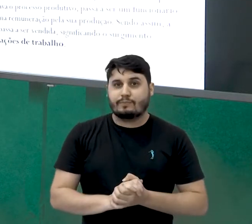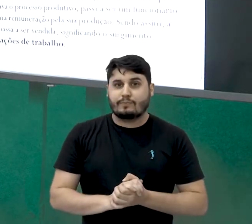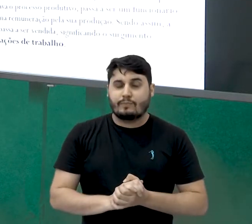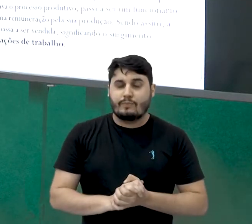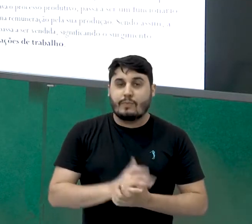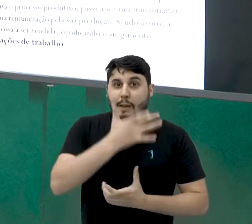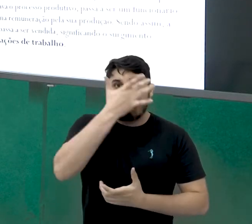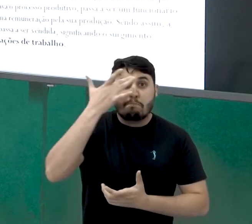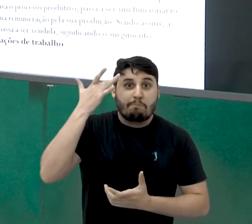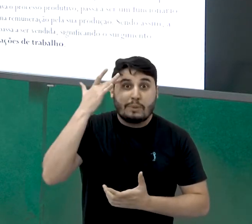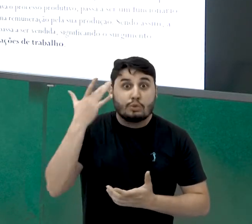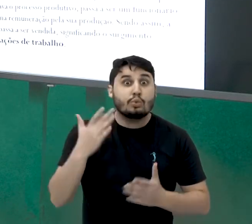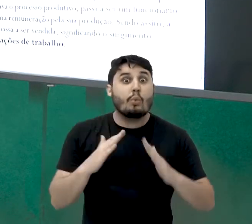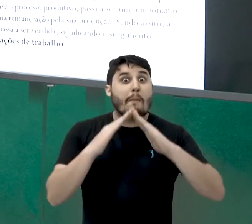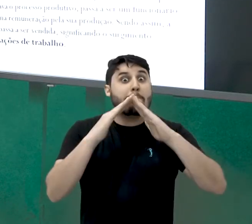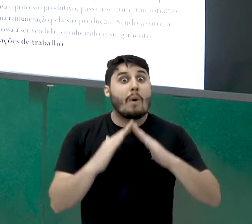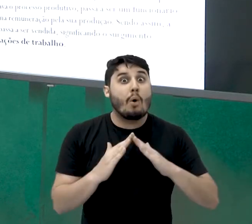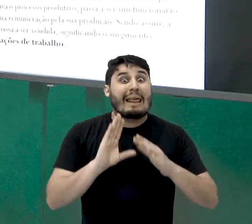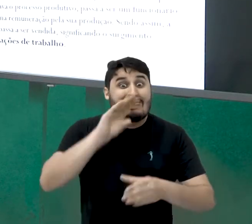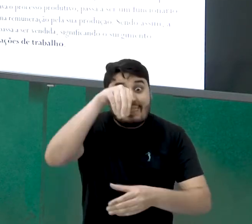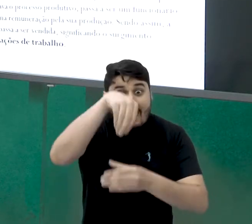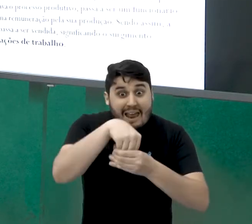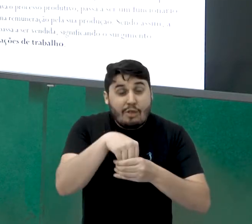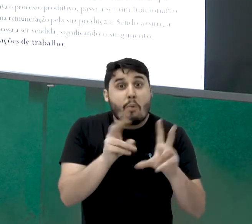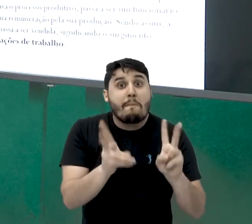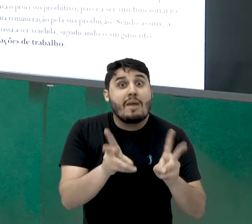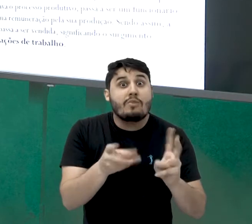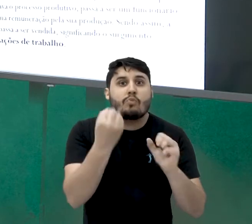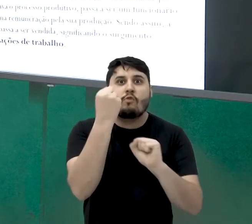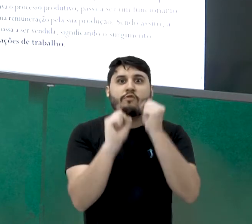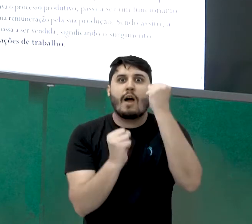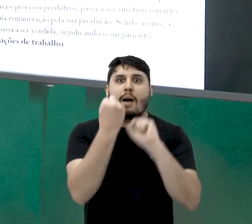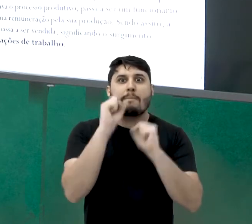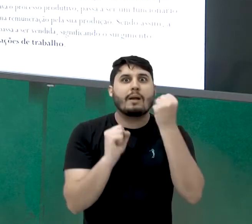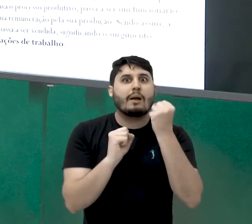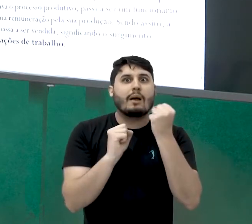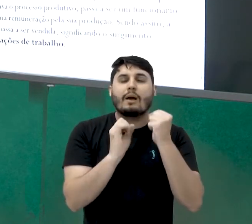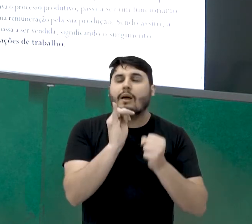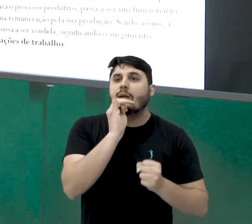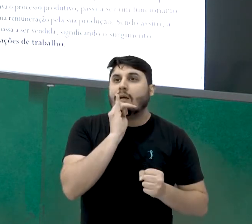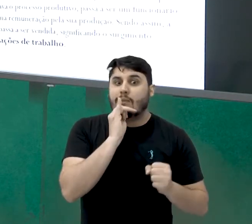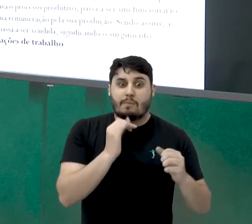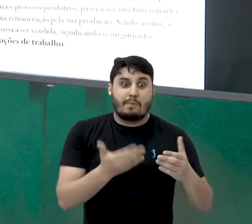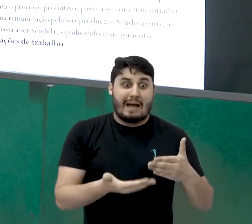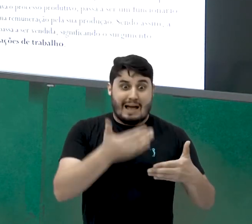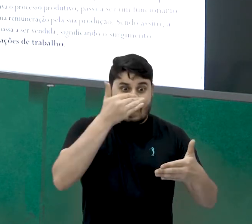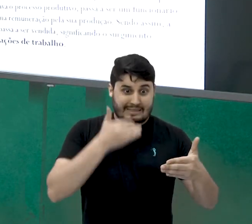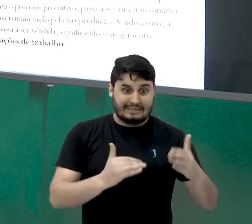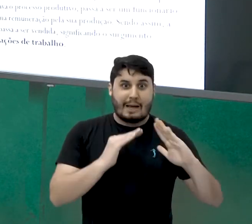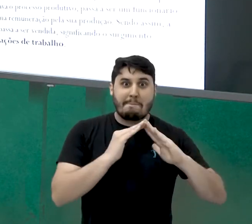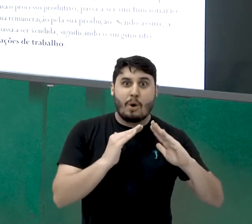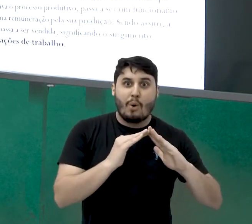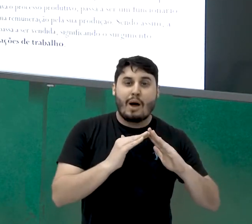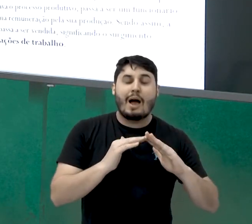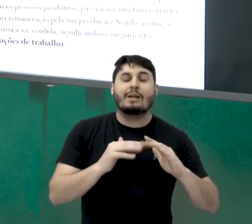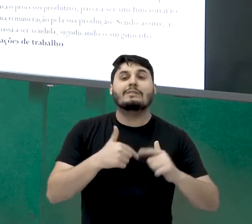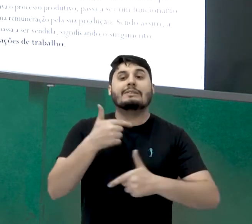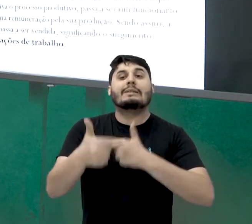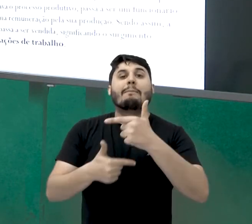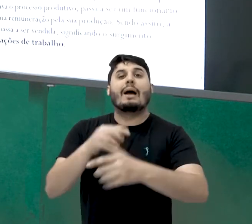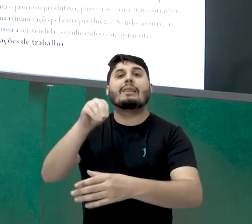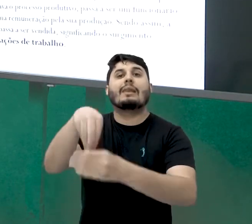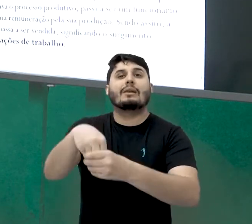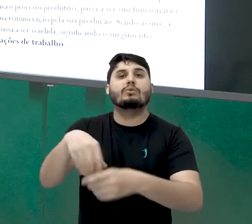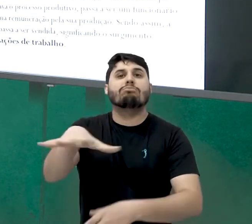pessoas moravam na fábrica, nos fundos da fábrica e trabalhavam no galpão. Então a pessoa basicamente ficava dentro da